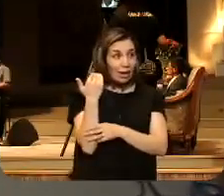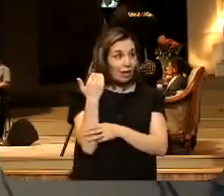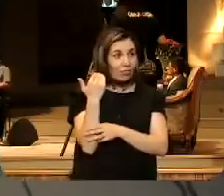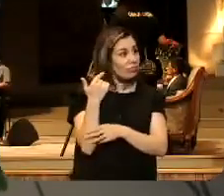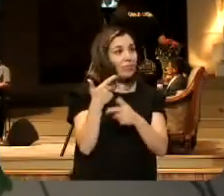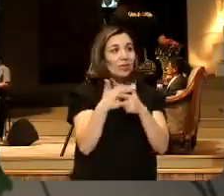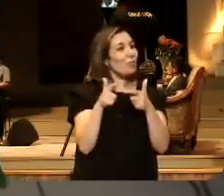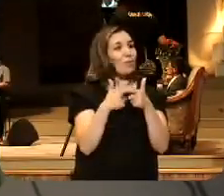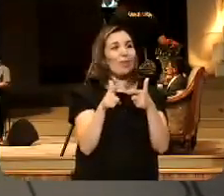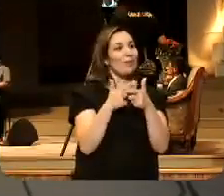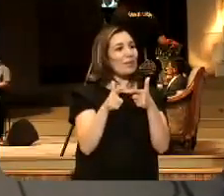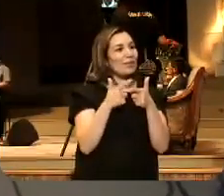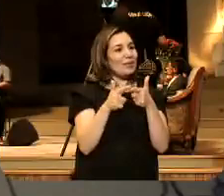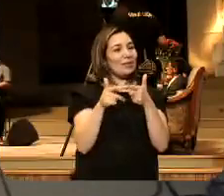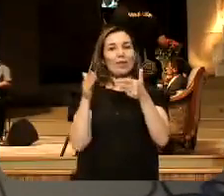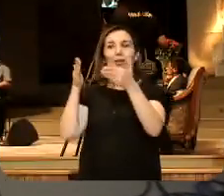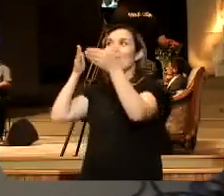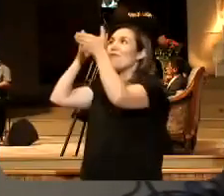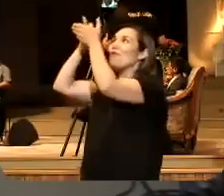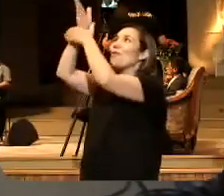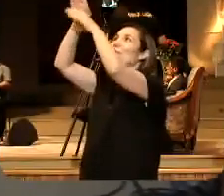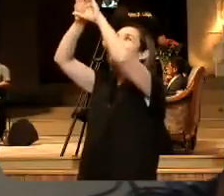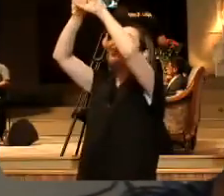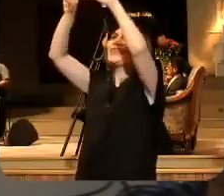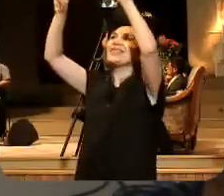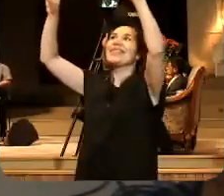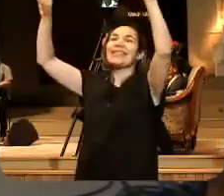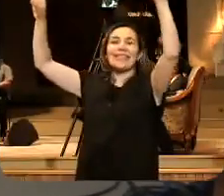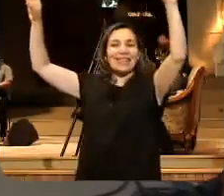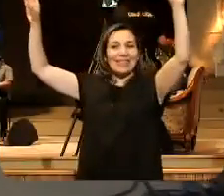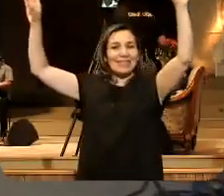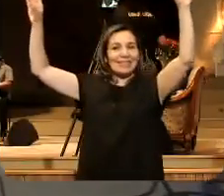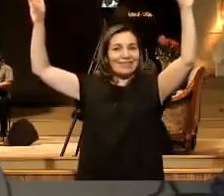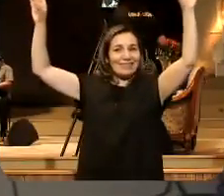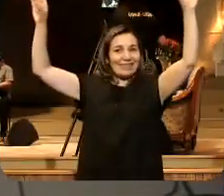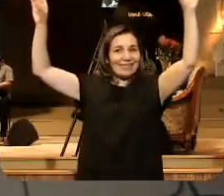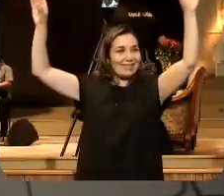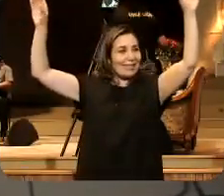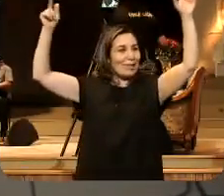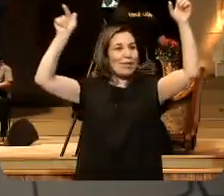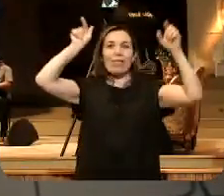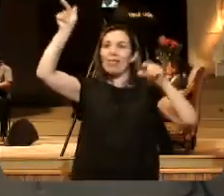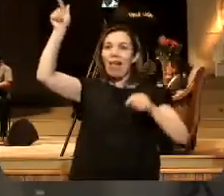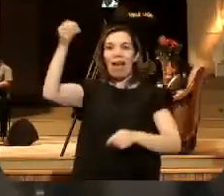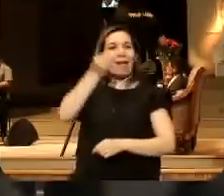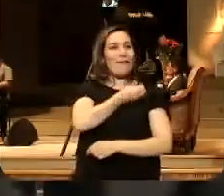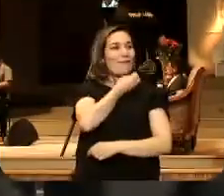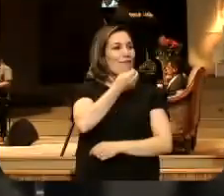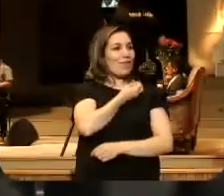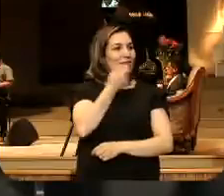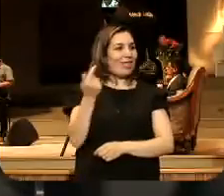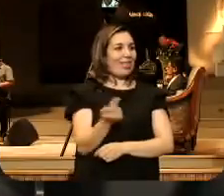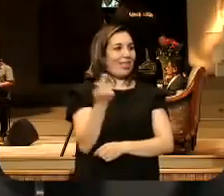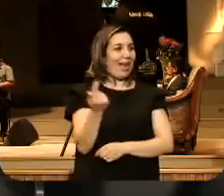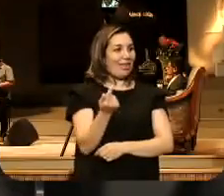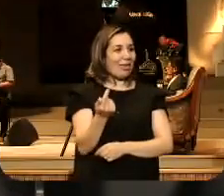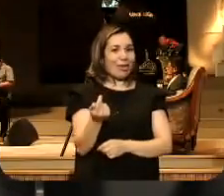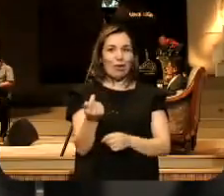22. Não haverá mais lágrimas, nem morte, nem dor.